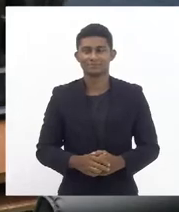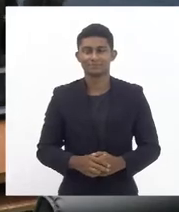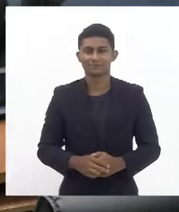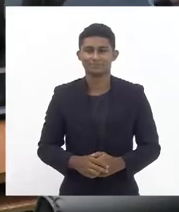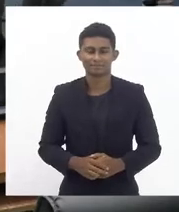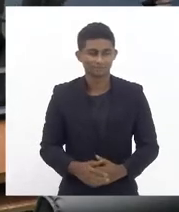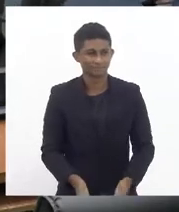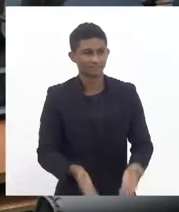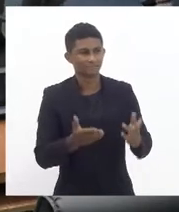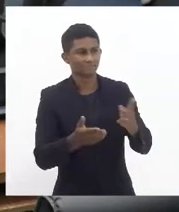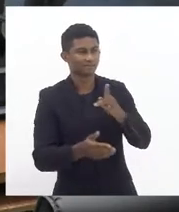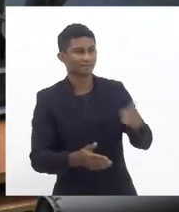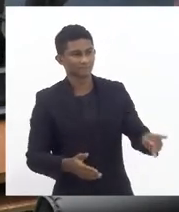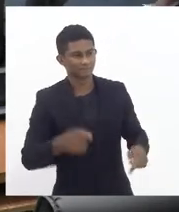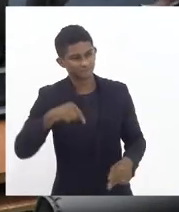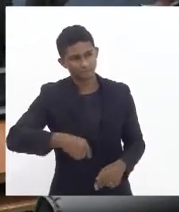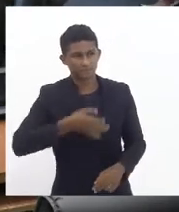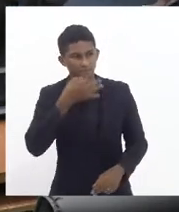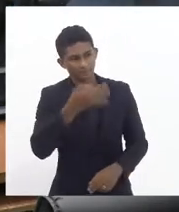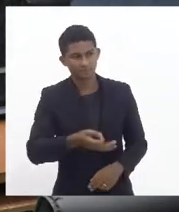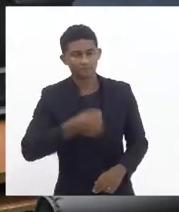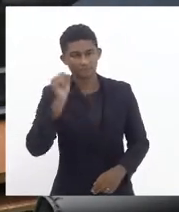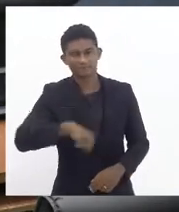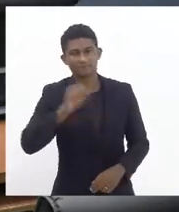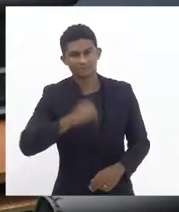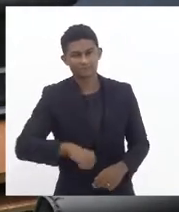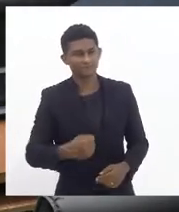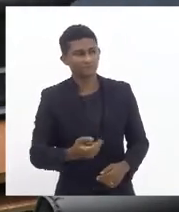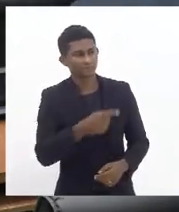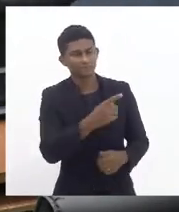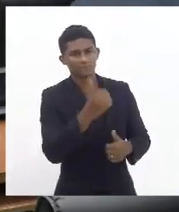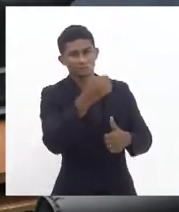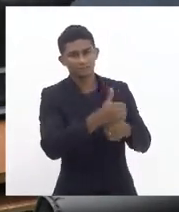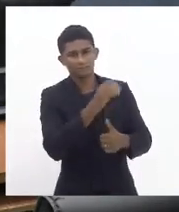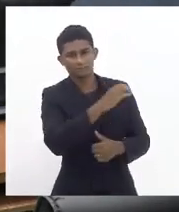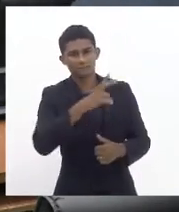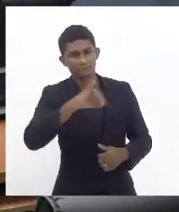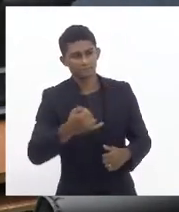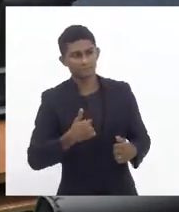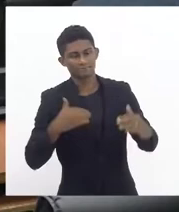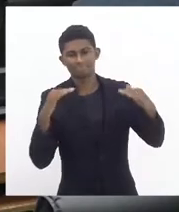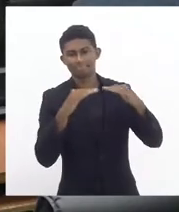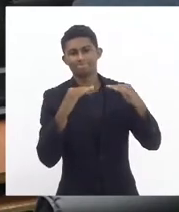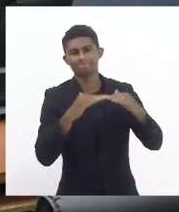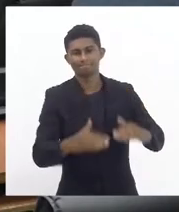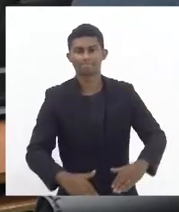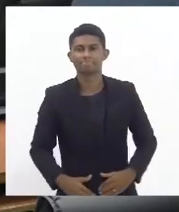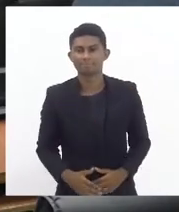o presidente parecer favorável acompanhando o substitutivo da ccj